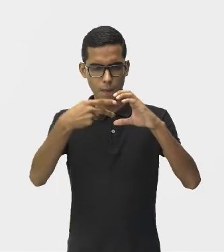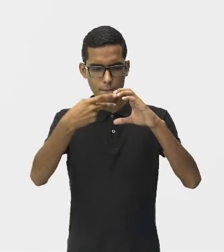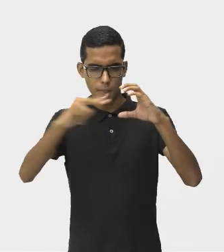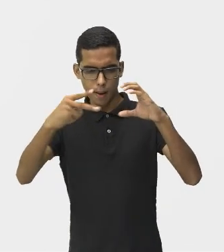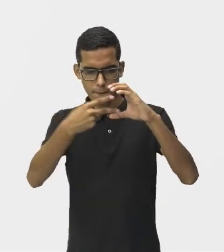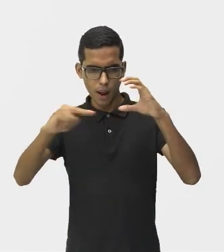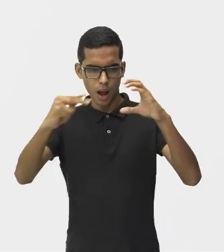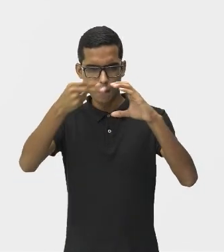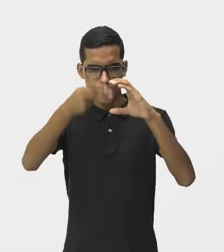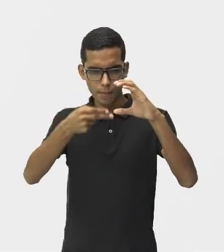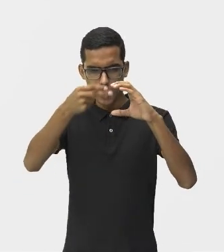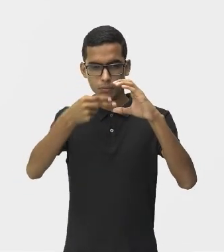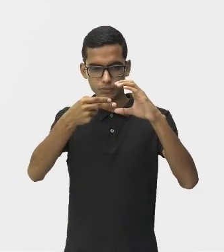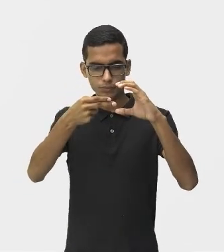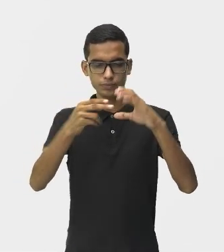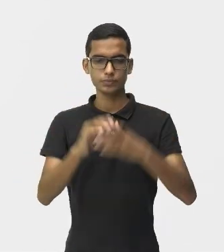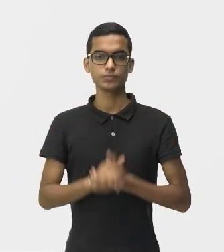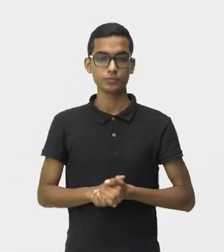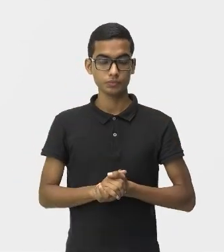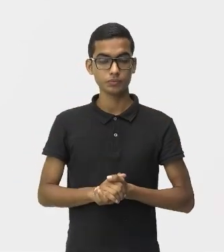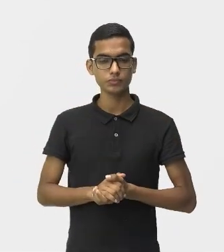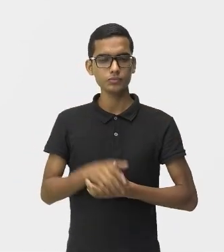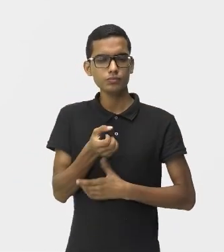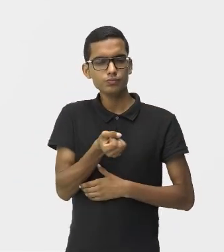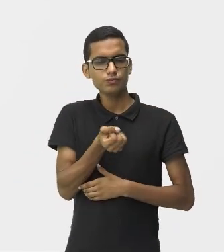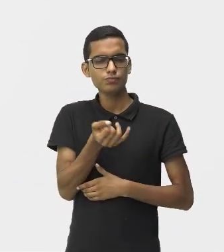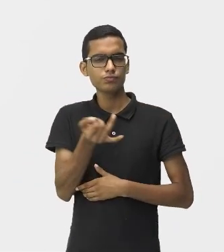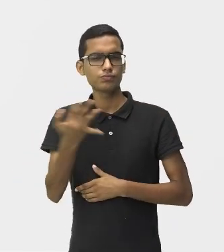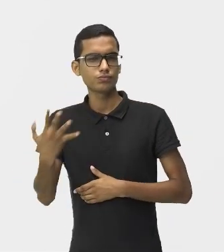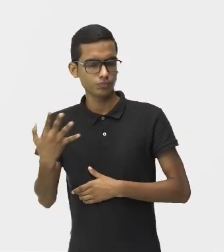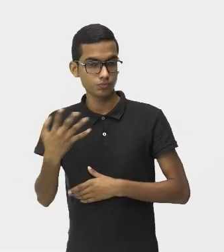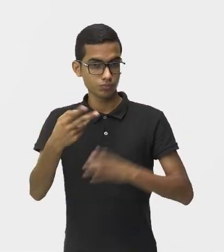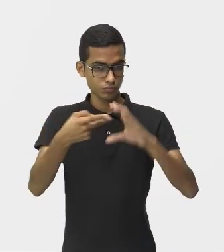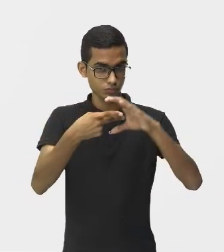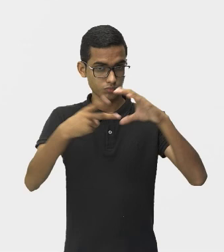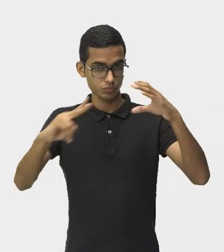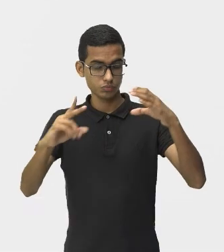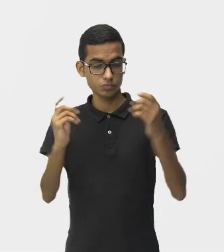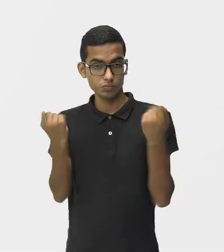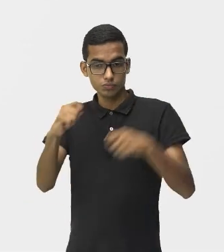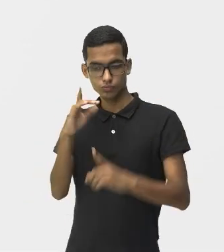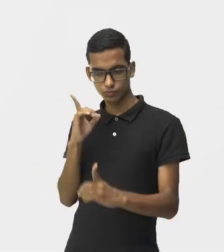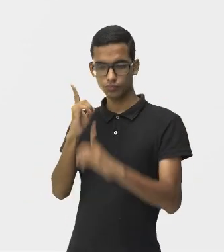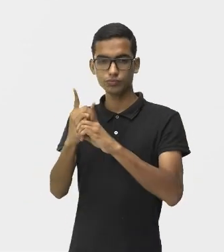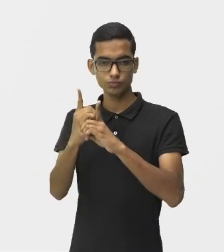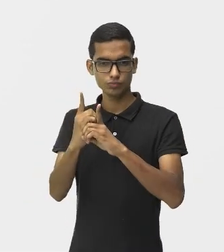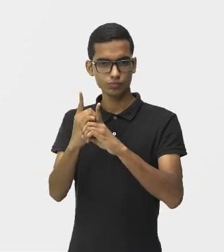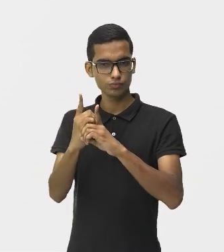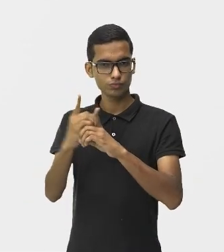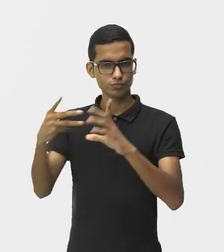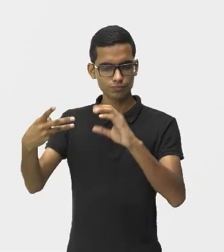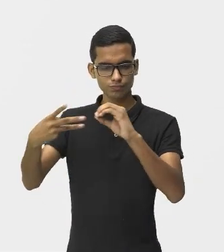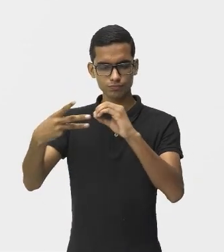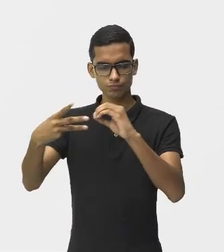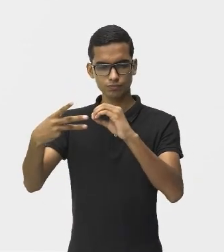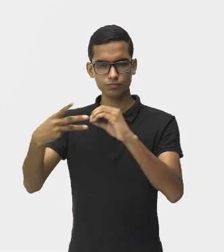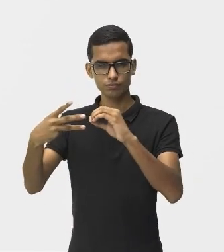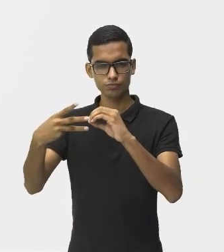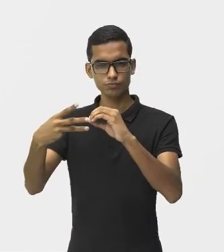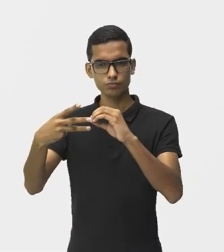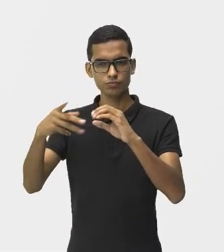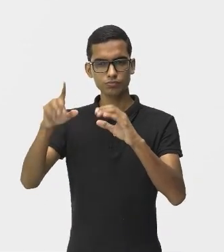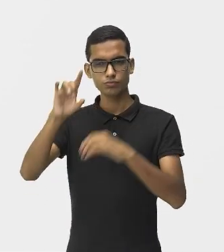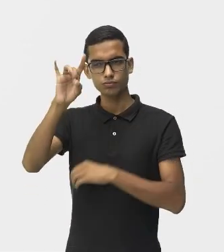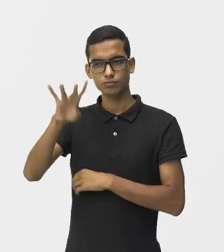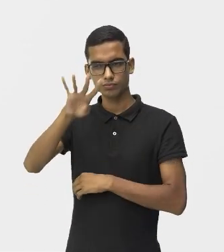N's. Quantos cromossomos devem ser encontrados, respectivamente, em células somáticas de feijão, arroz,